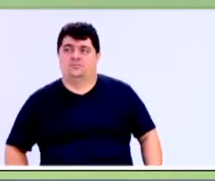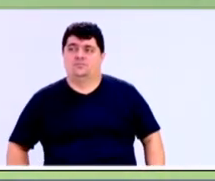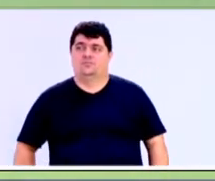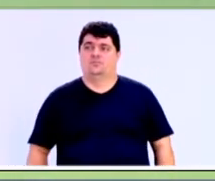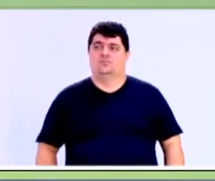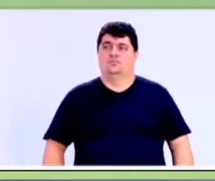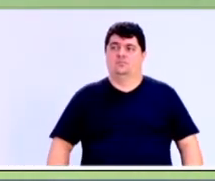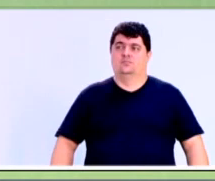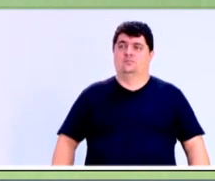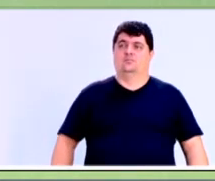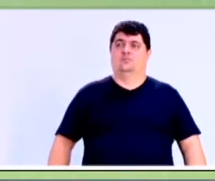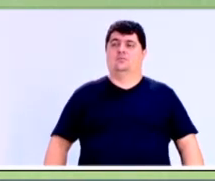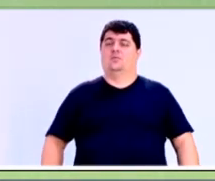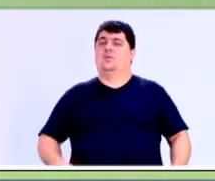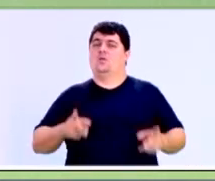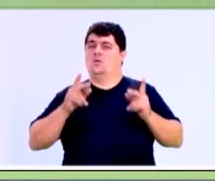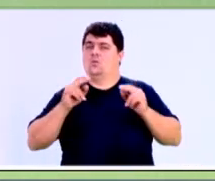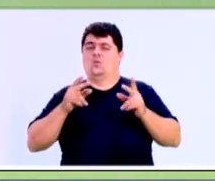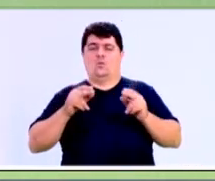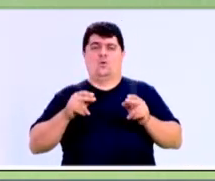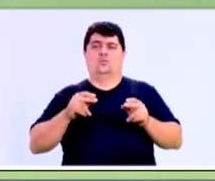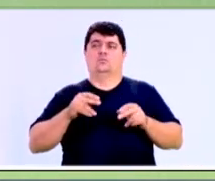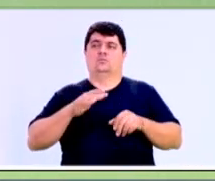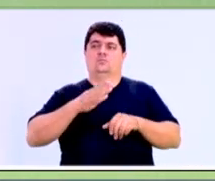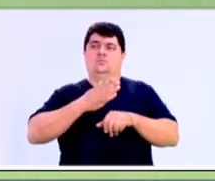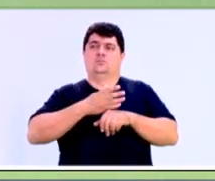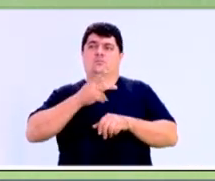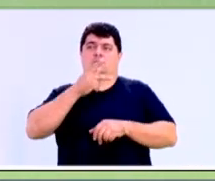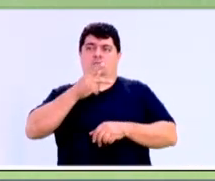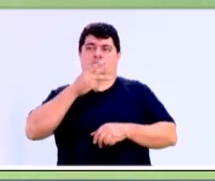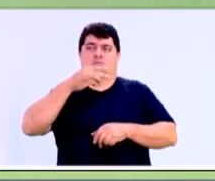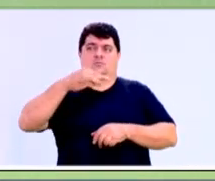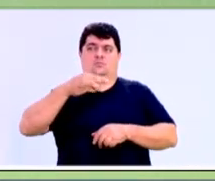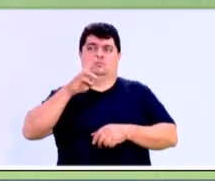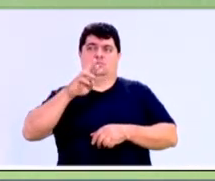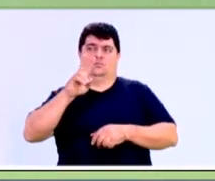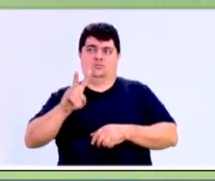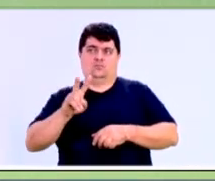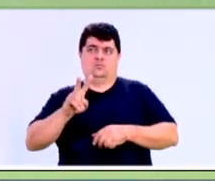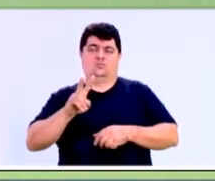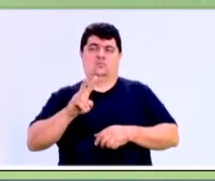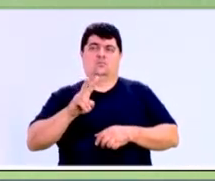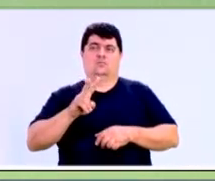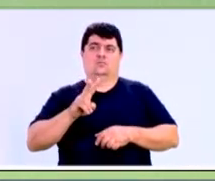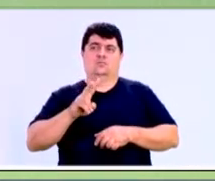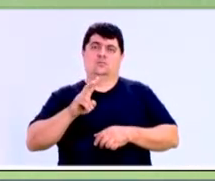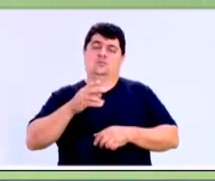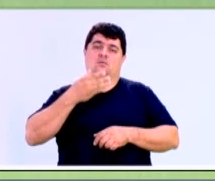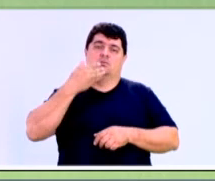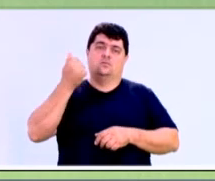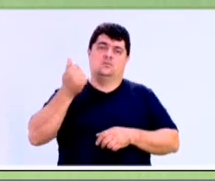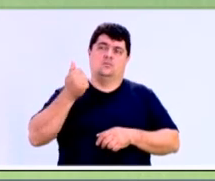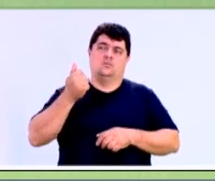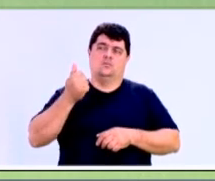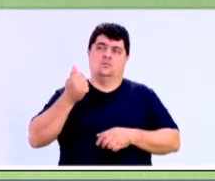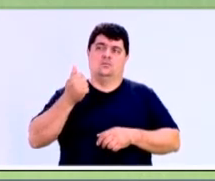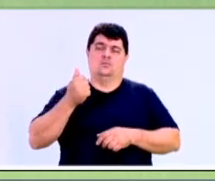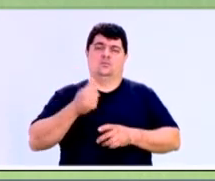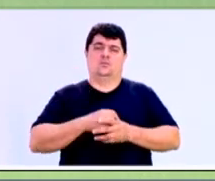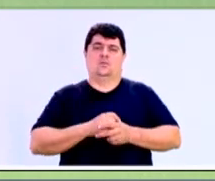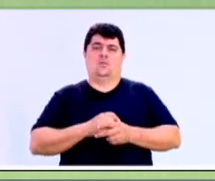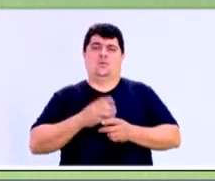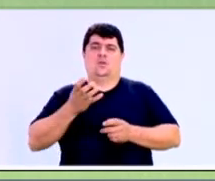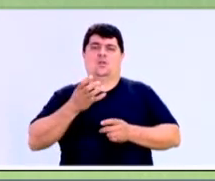assim, mesma coisa que a gente fez nos outros, prazo médio de recebimento de vendas. Opa, quanto menor, quem quer receber mais